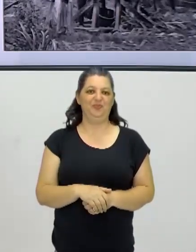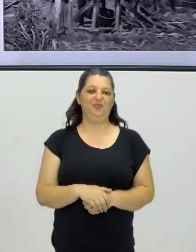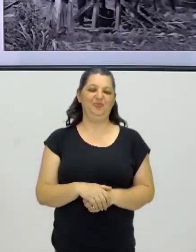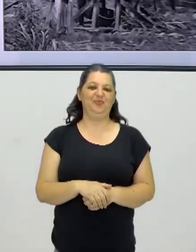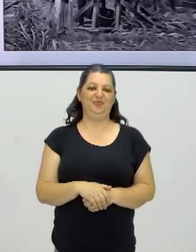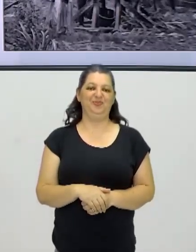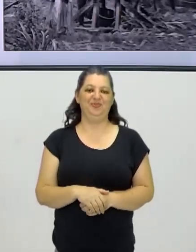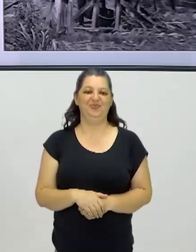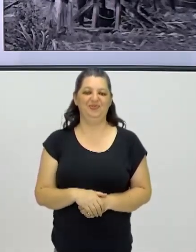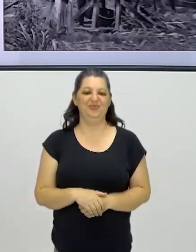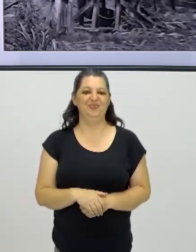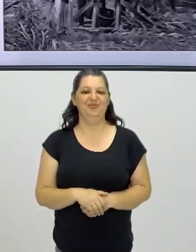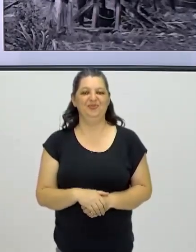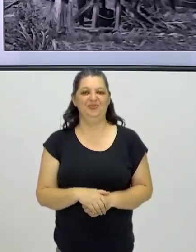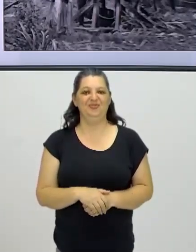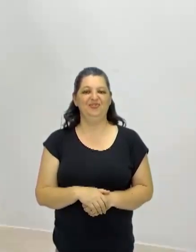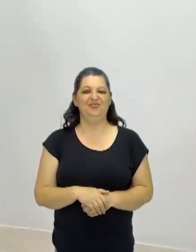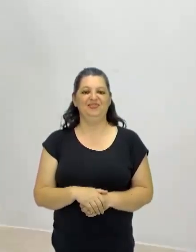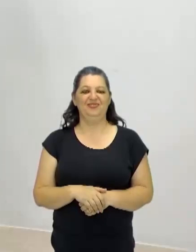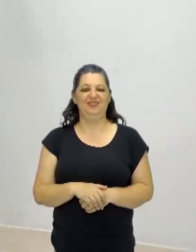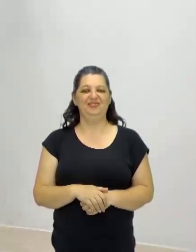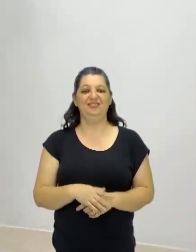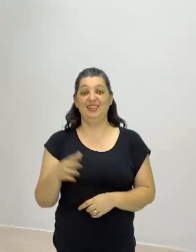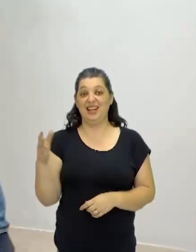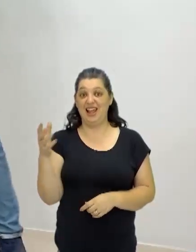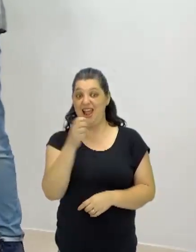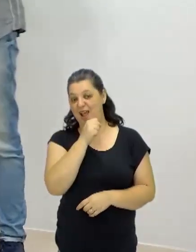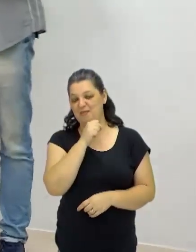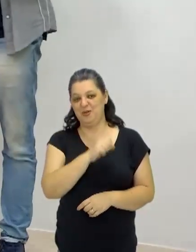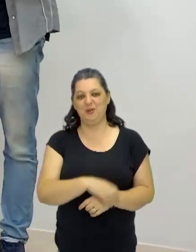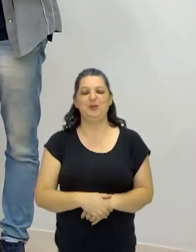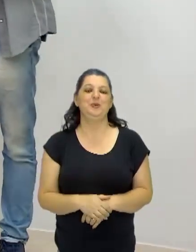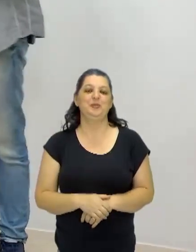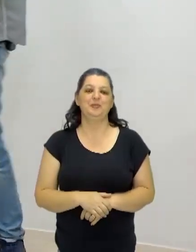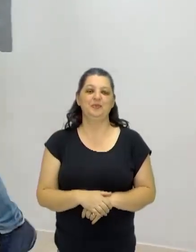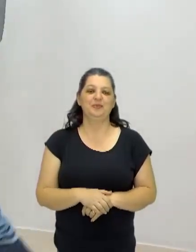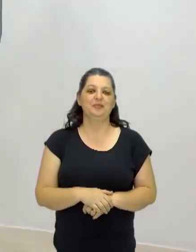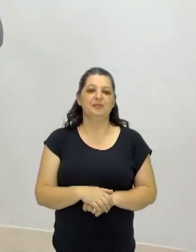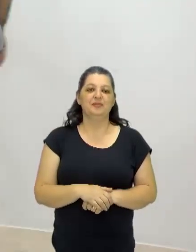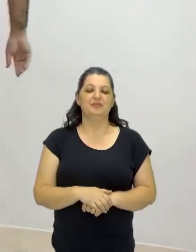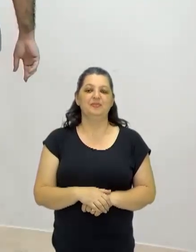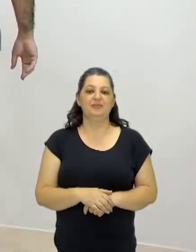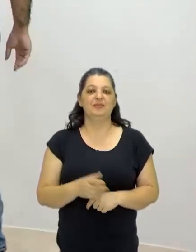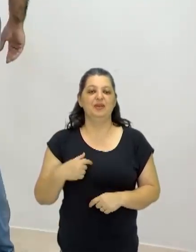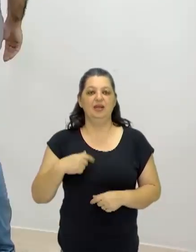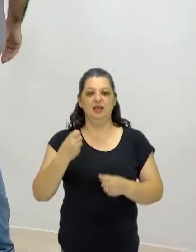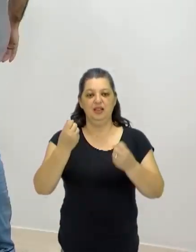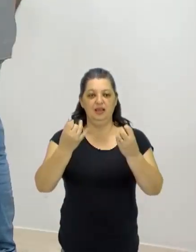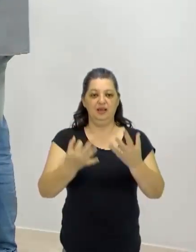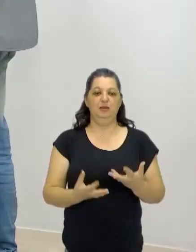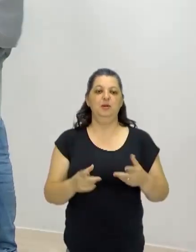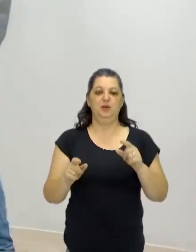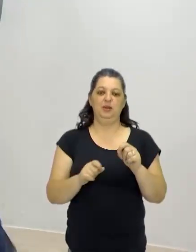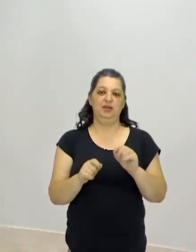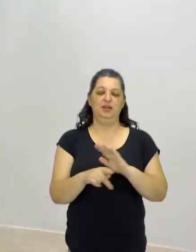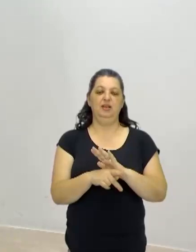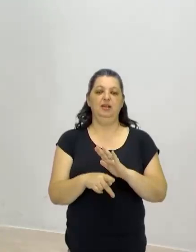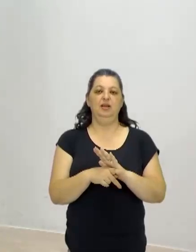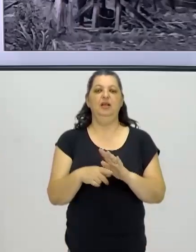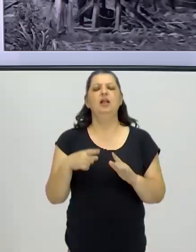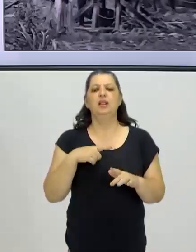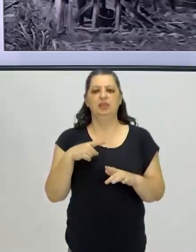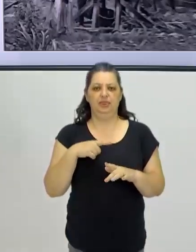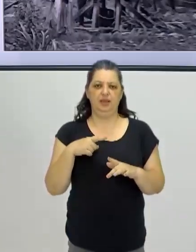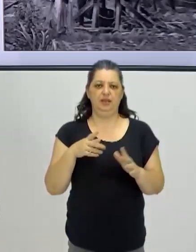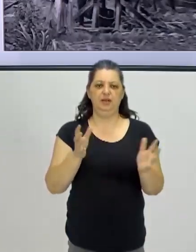pô. Me respeita, rapaz. Rapidinho aqui, eu estava comentando com Reacionários. você. Reacionário. Você